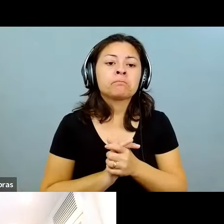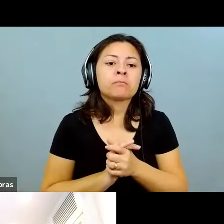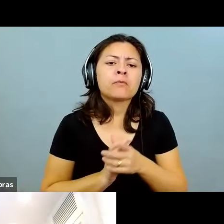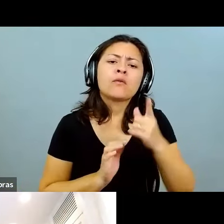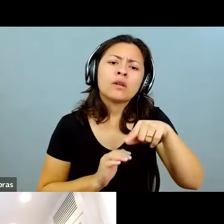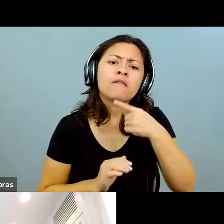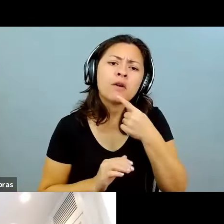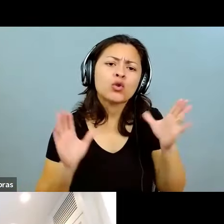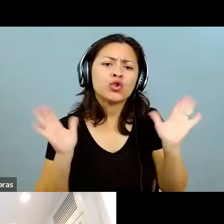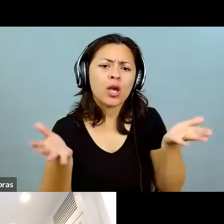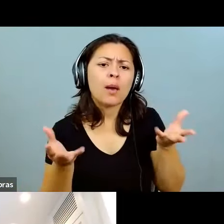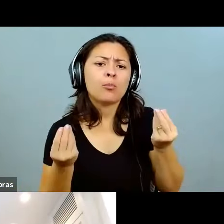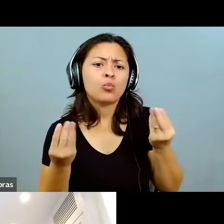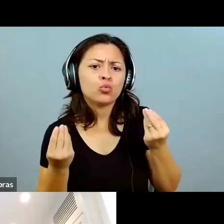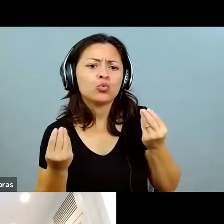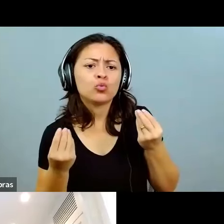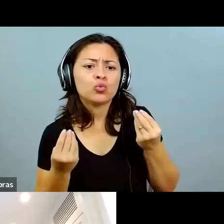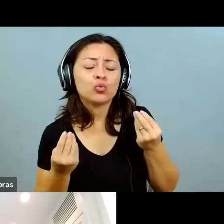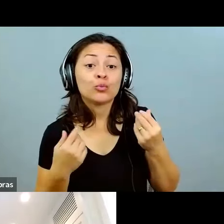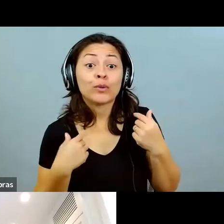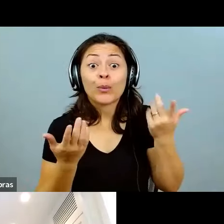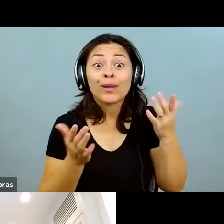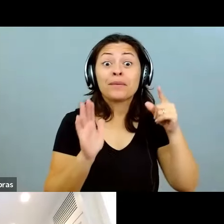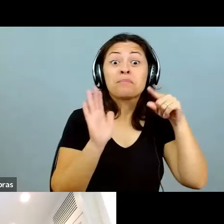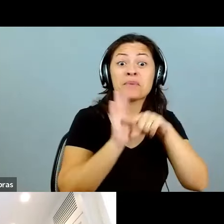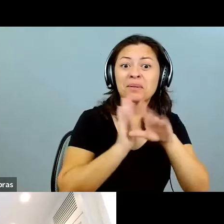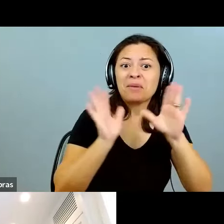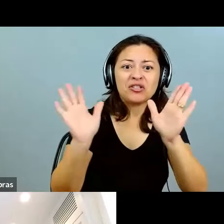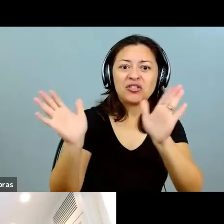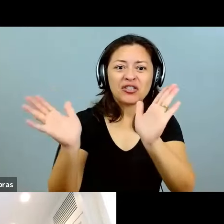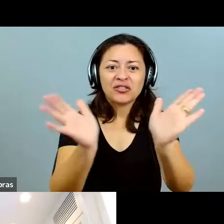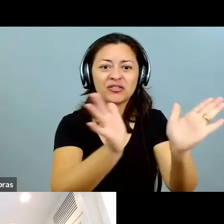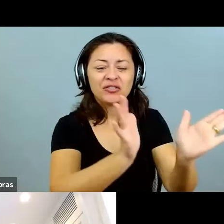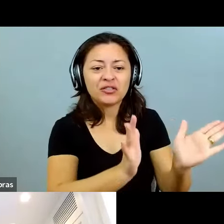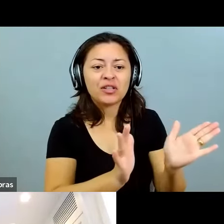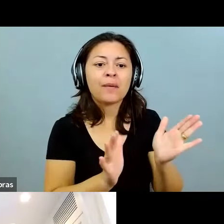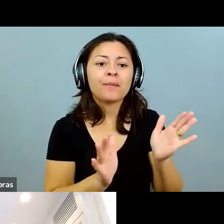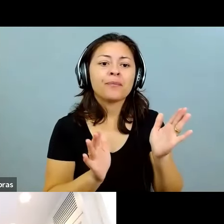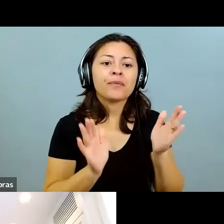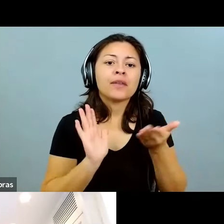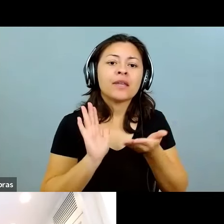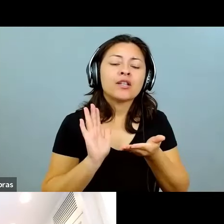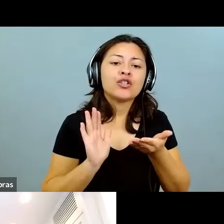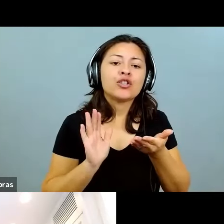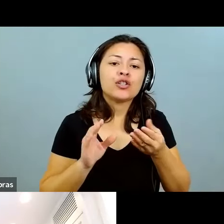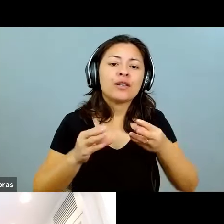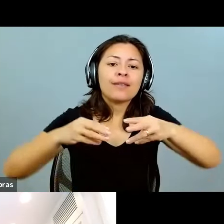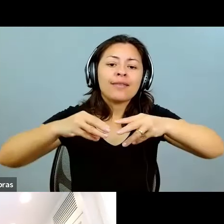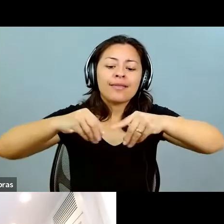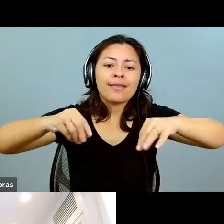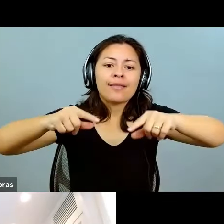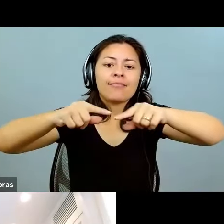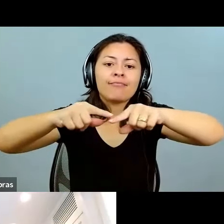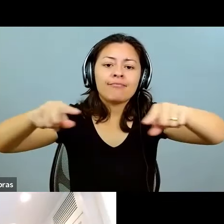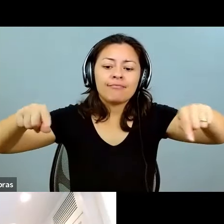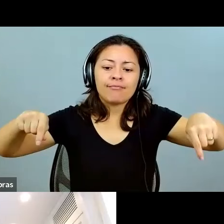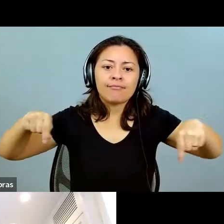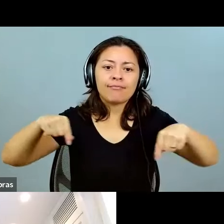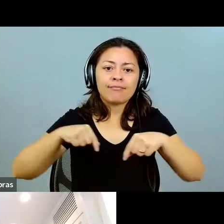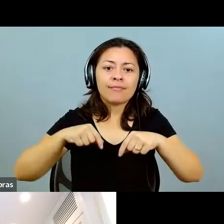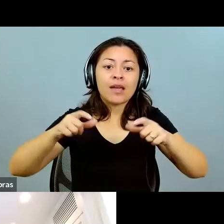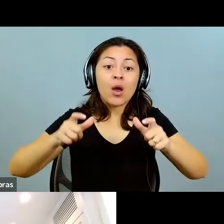bastante sobre sobre alguns pontos Até que eu queria bater com vocês até sobre a questão de de aumento di Ária né a gente a gente viu como bem positivo